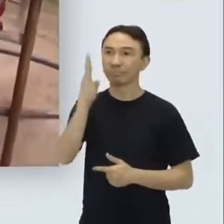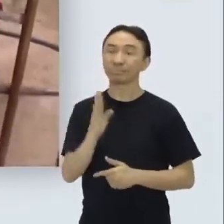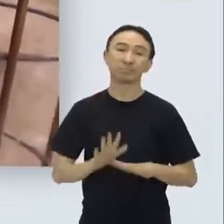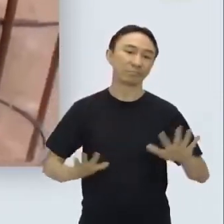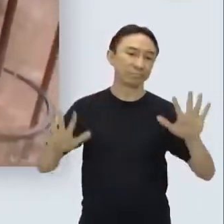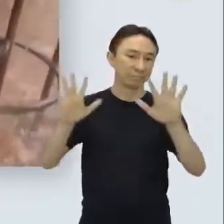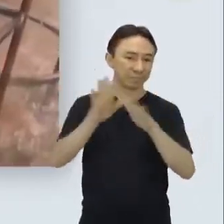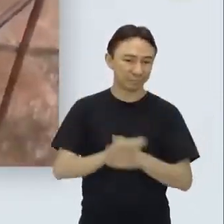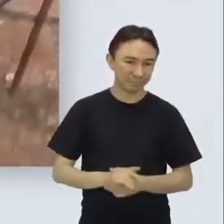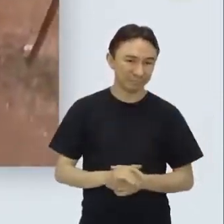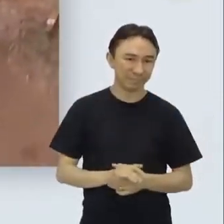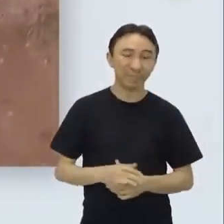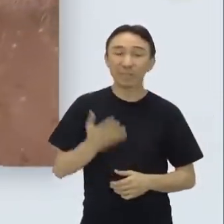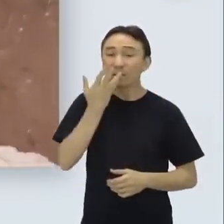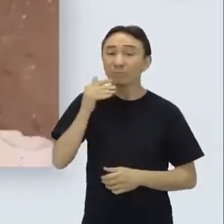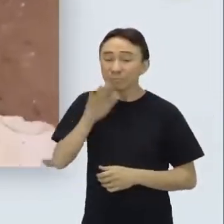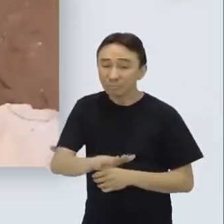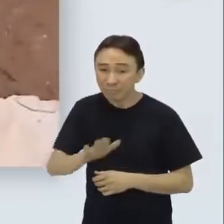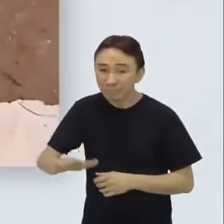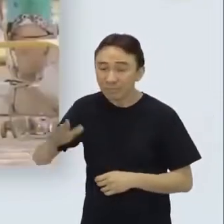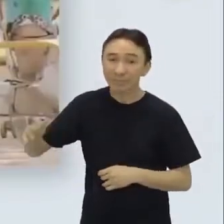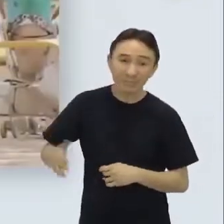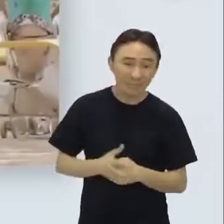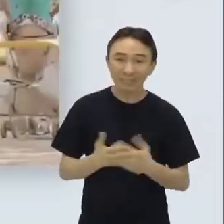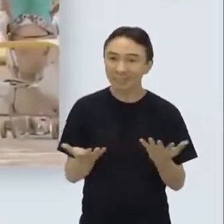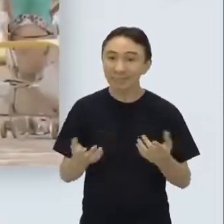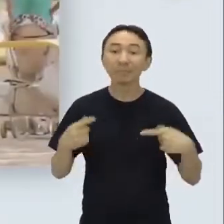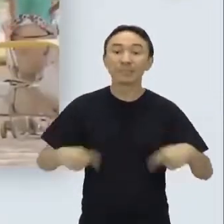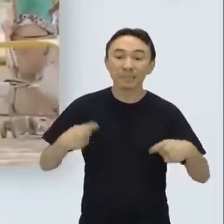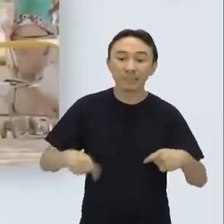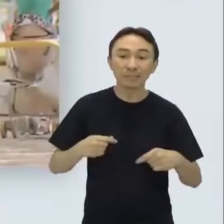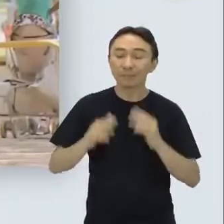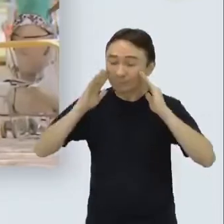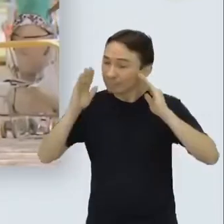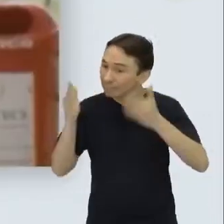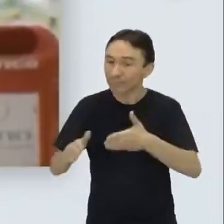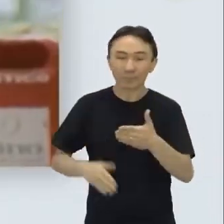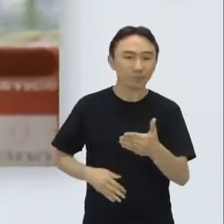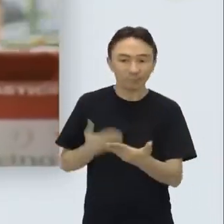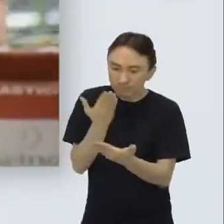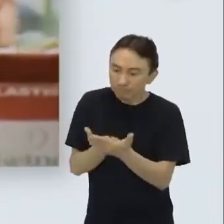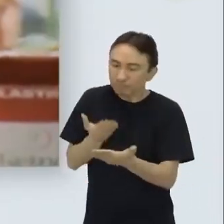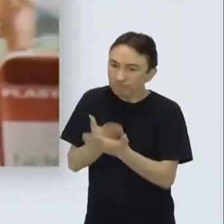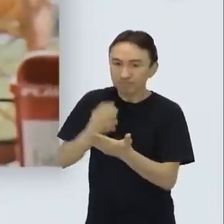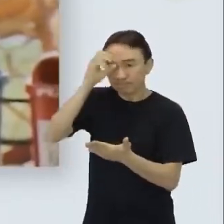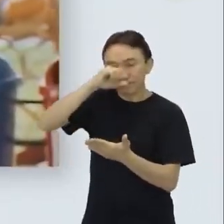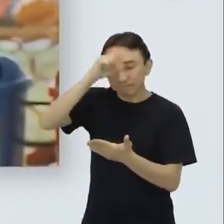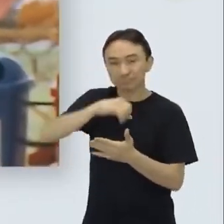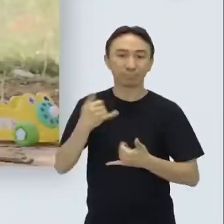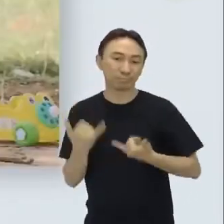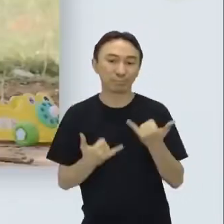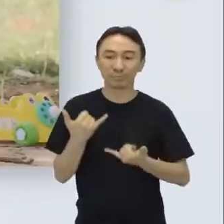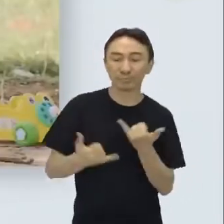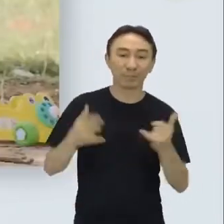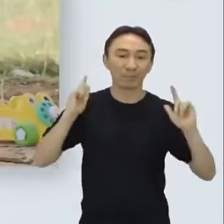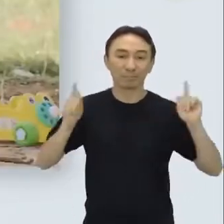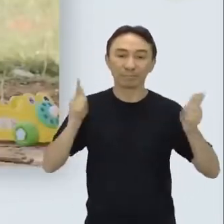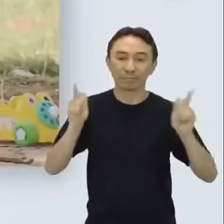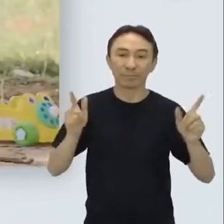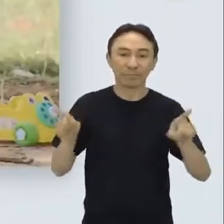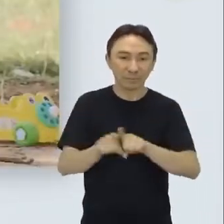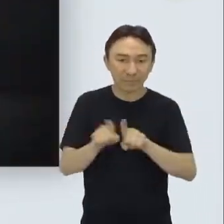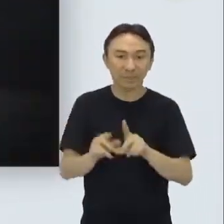A infância é a fase da vida dedicada à educação, ao lazer e ao desenvolvimento de laços afetivos